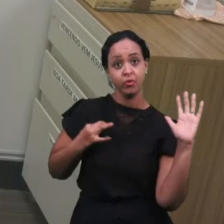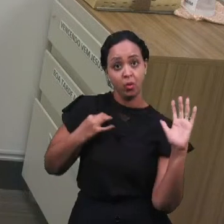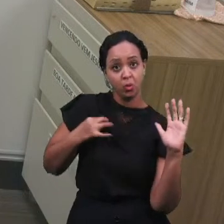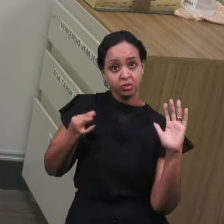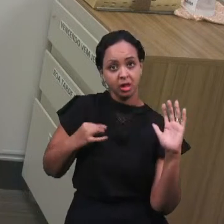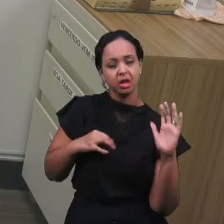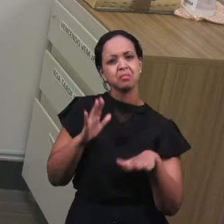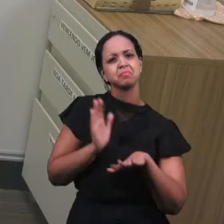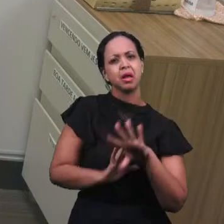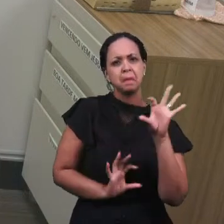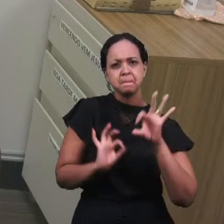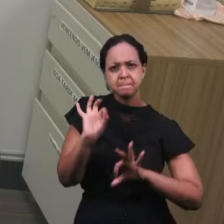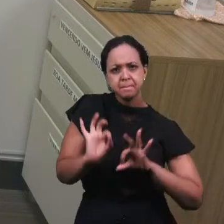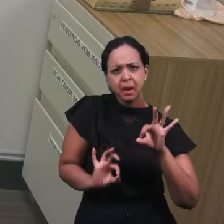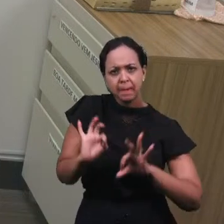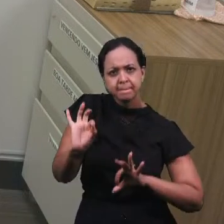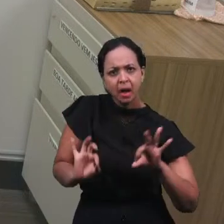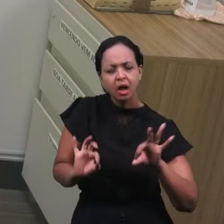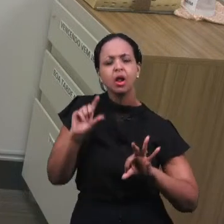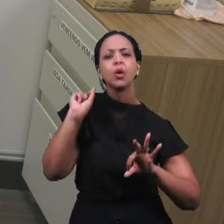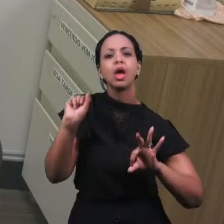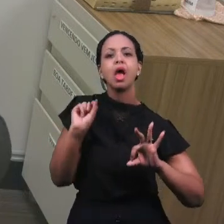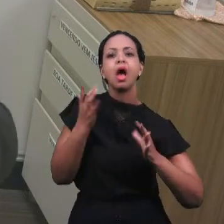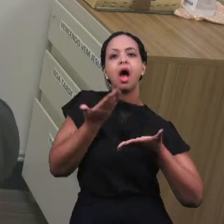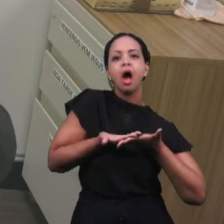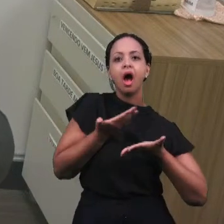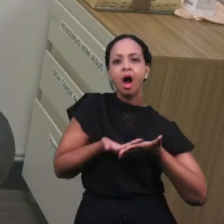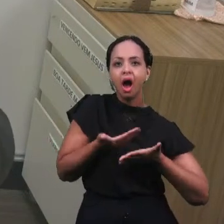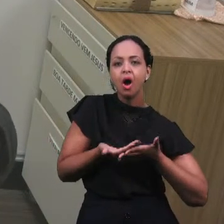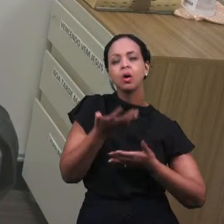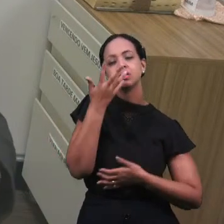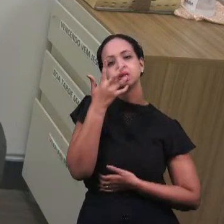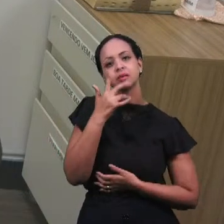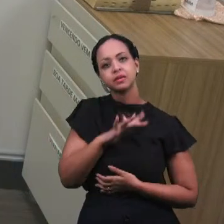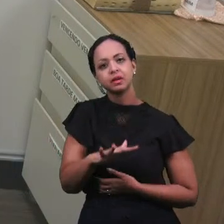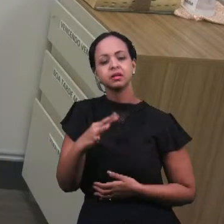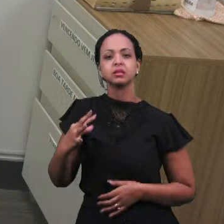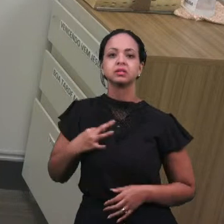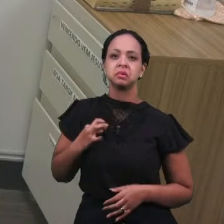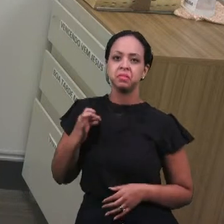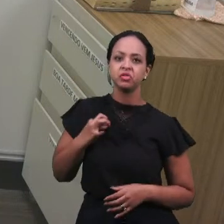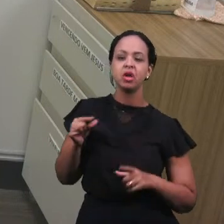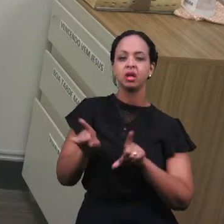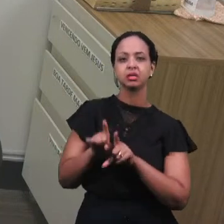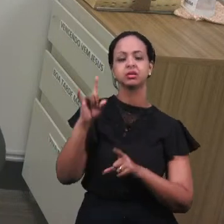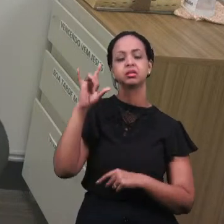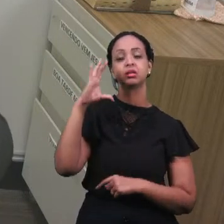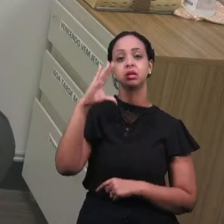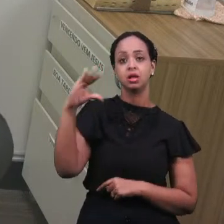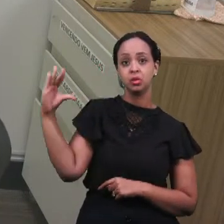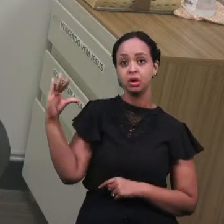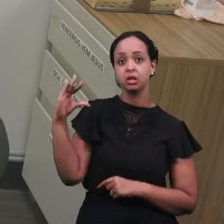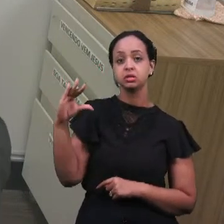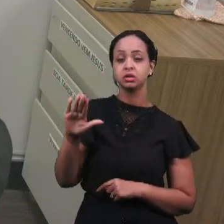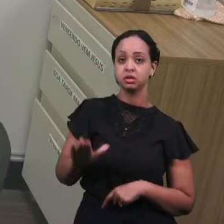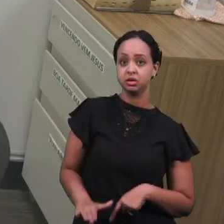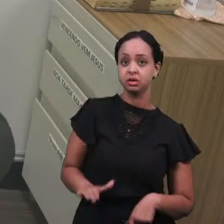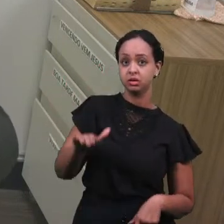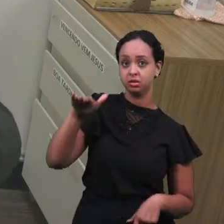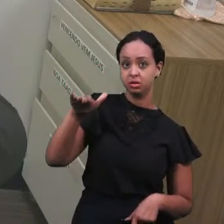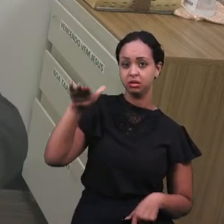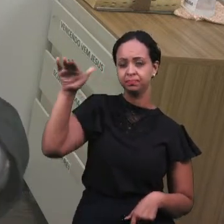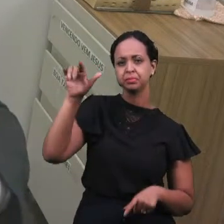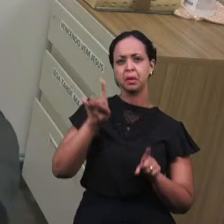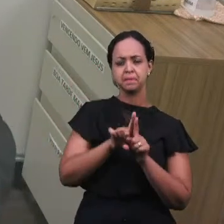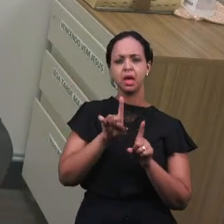estarem preparando os conteúdos para as aulas para as crianças, intermediários e os adolescentes, crianças, né, gestantes,